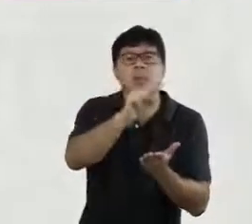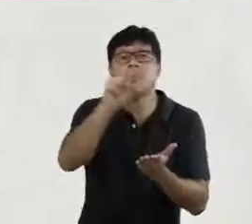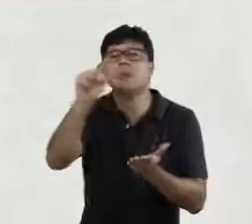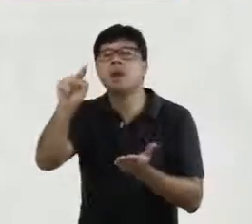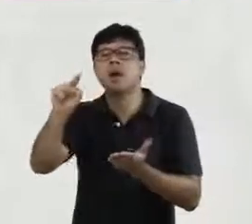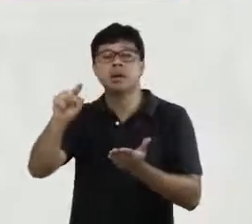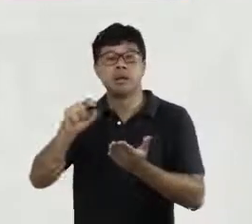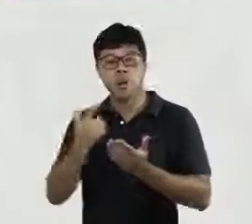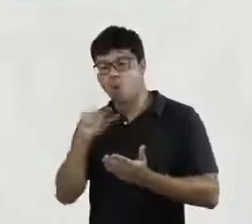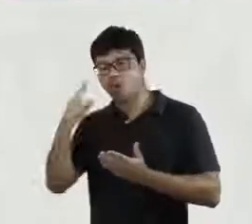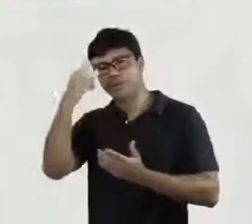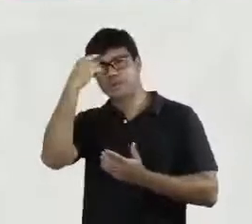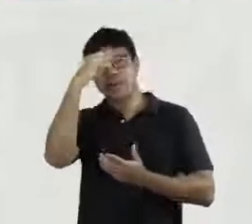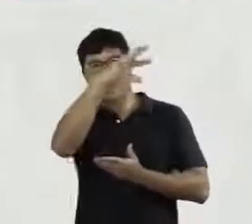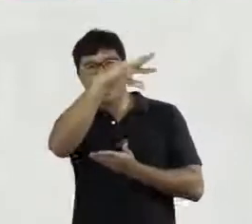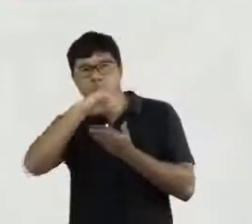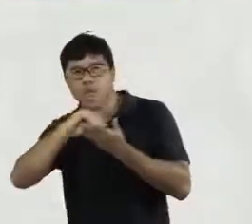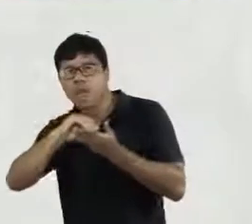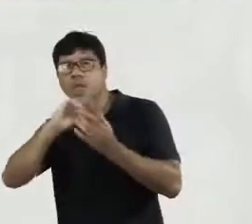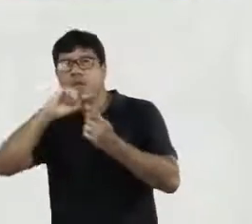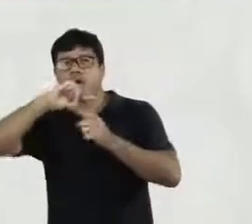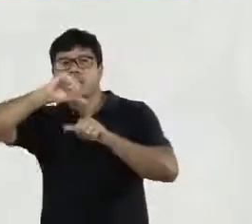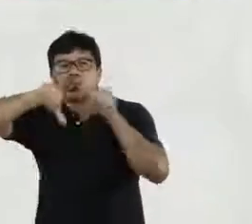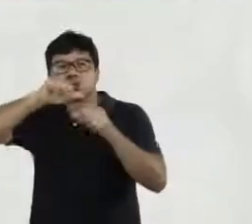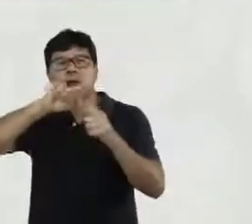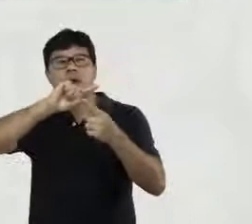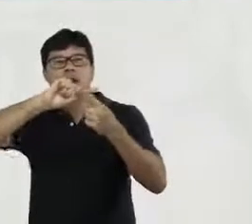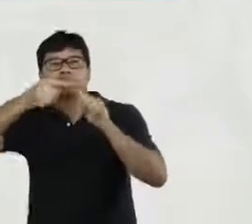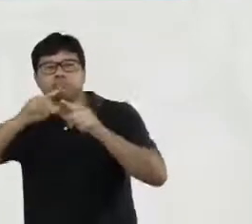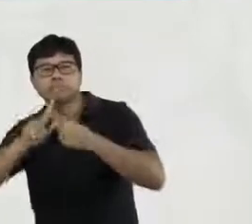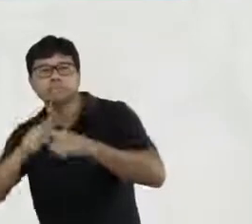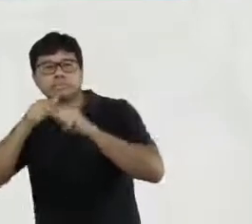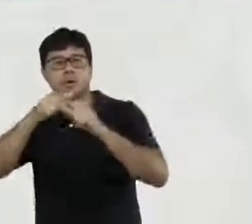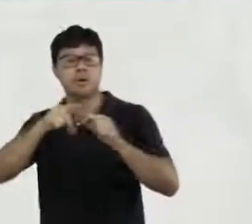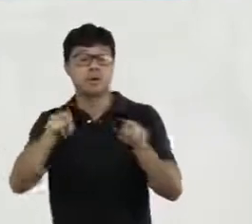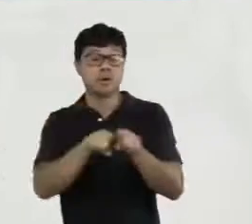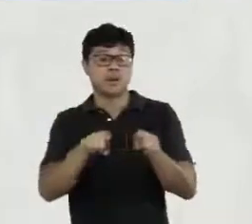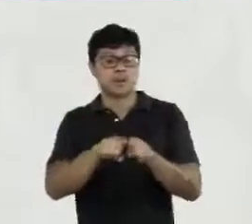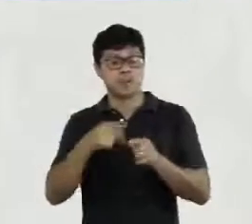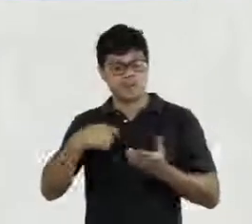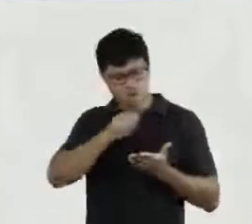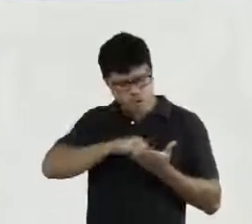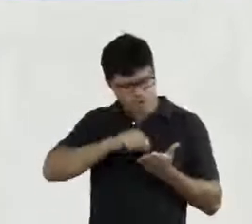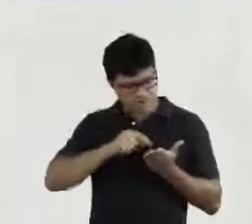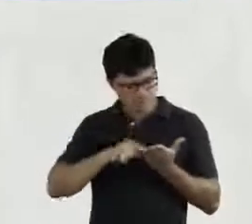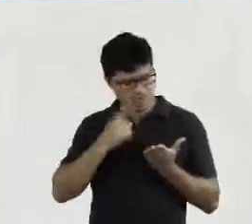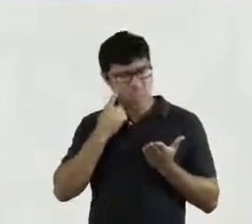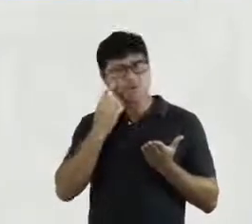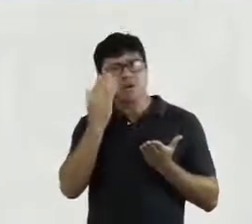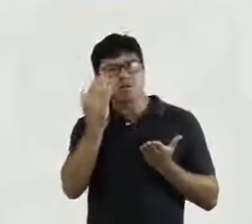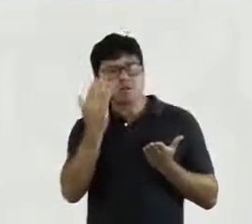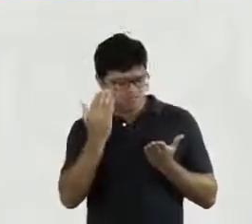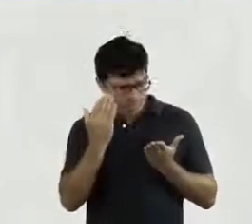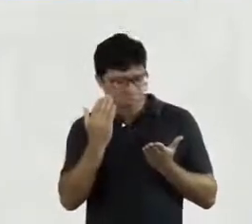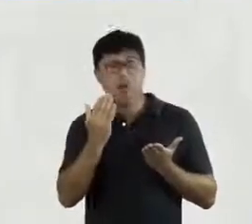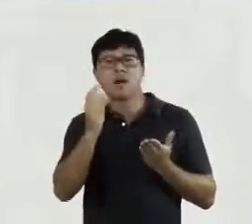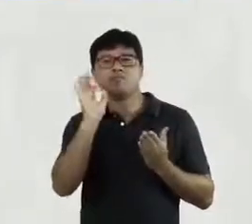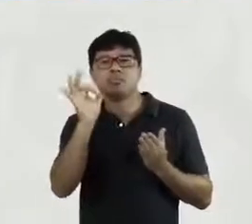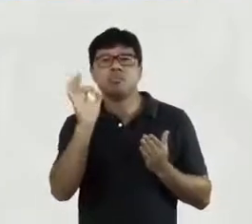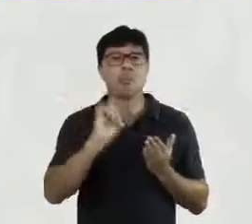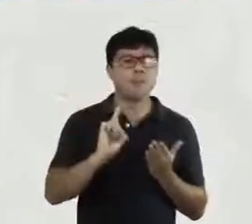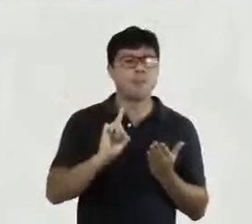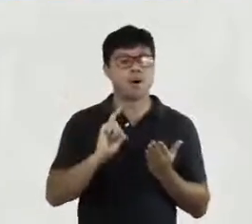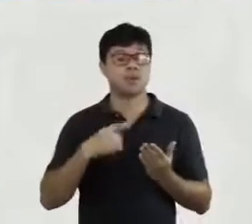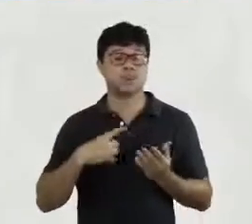e desenvolver outras ideias, além de verificar se o que eu escrevi é certo ou não, né? E a gente tem